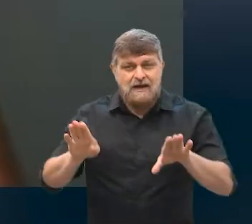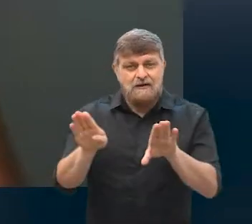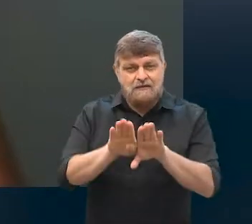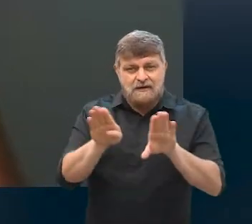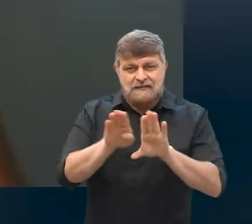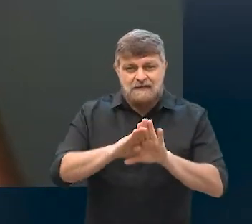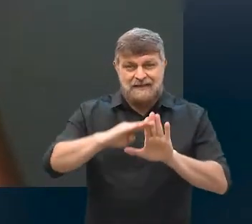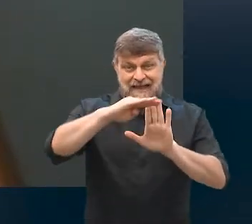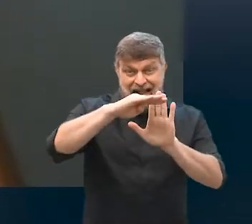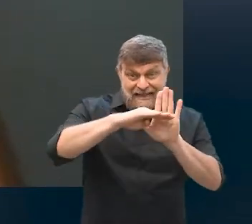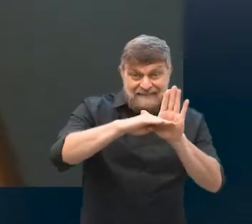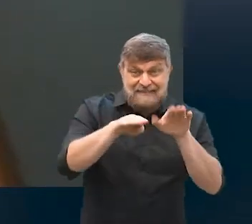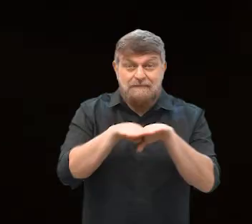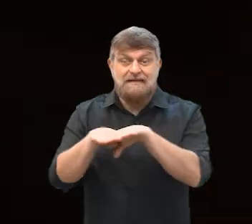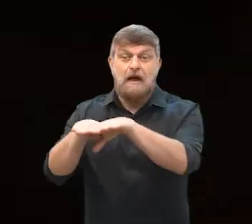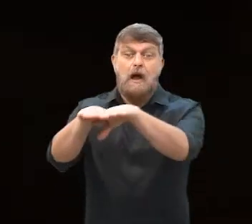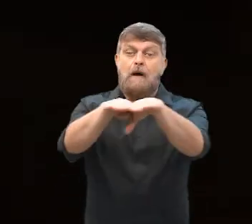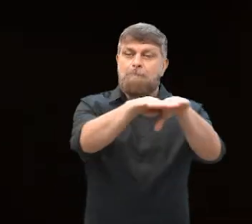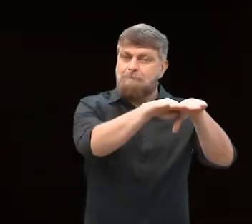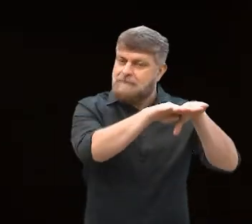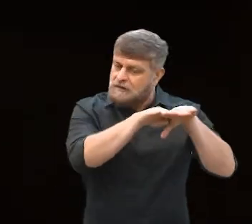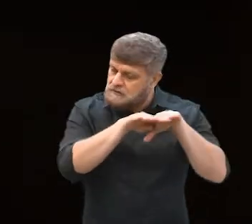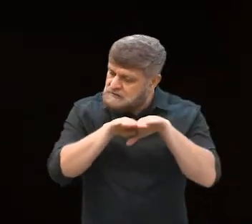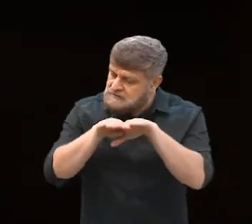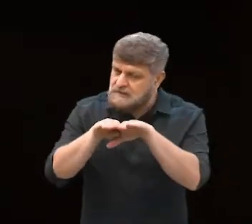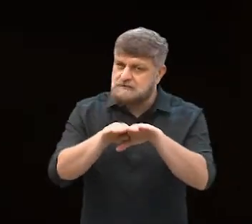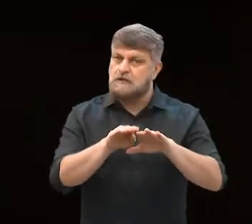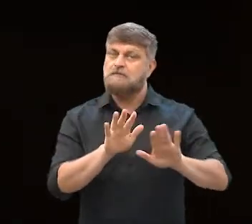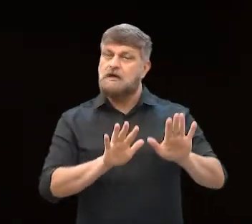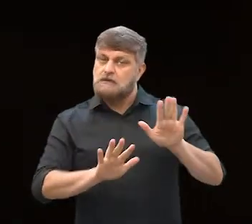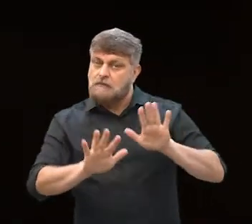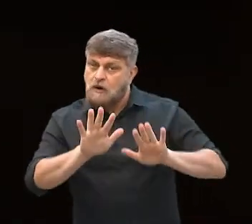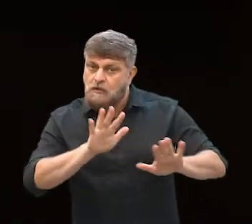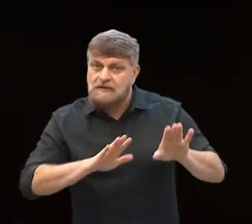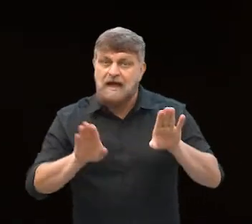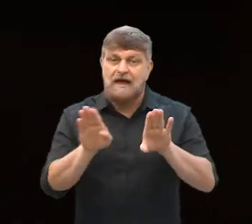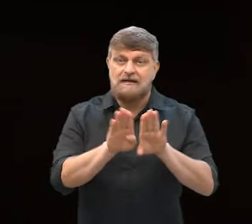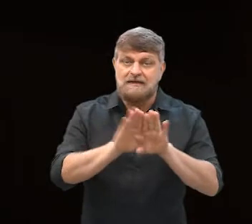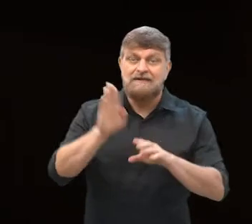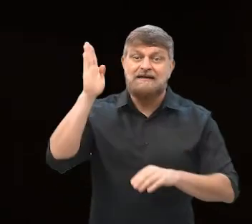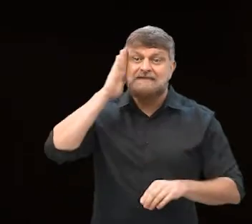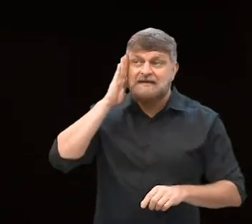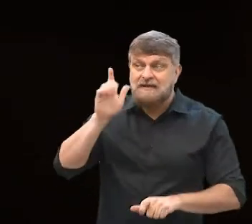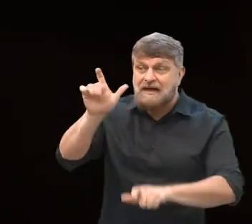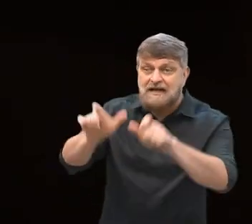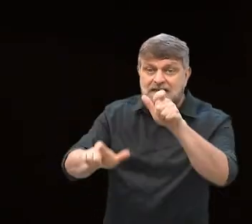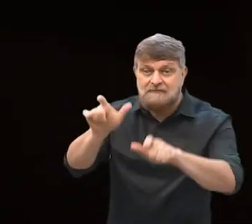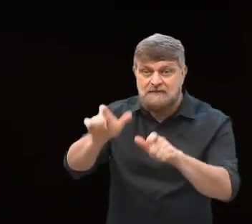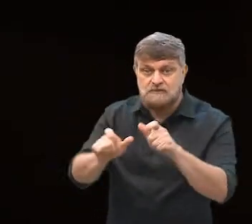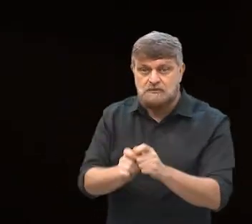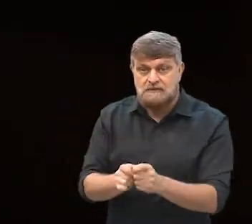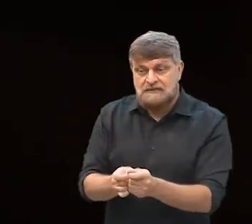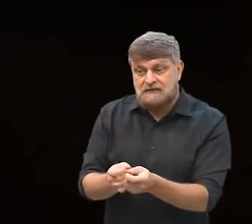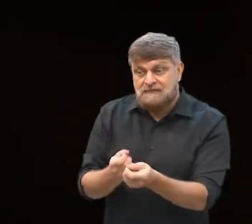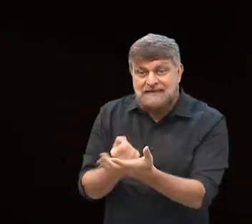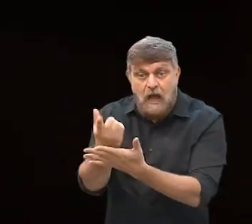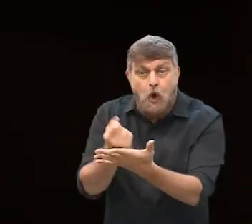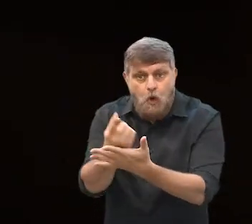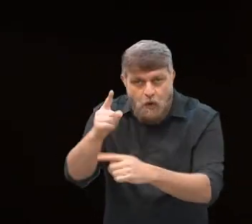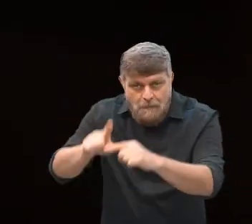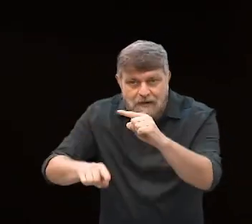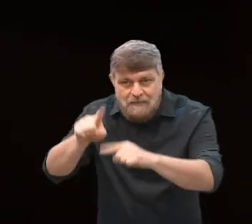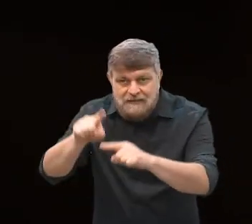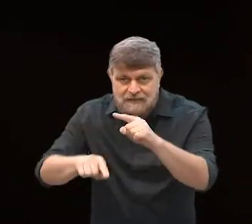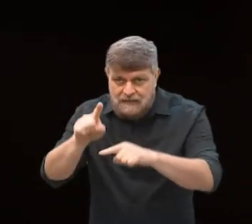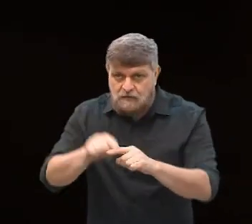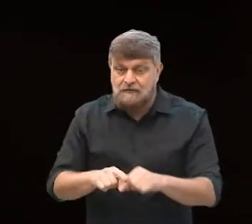a padronização das receitas, cuidado com a seleção dos fornecedores, né? Então, tudo isso